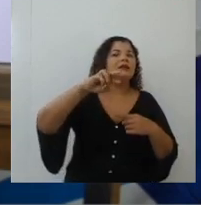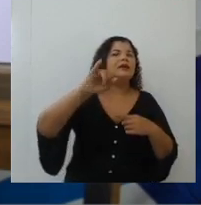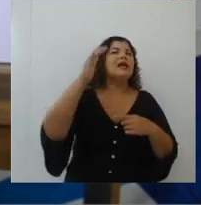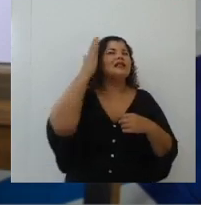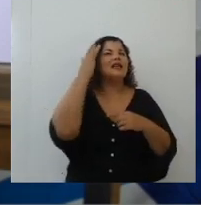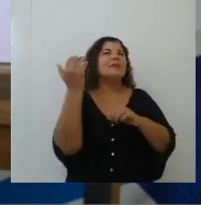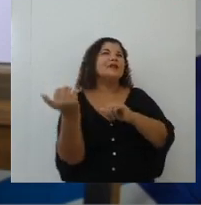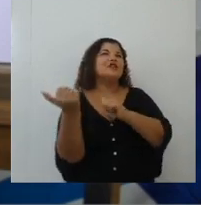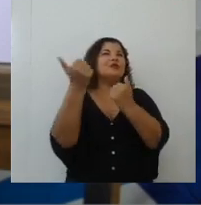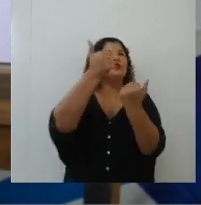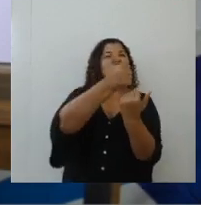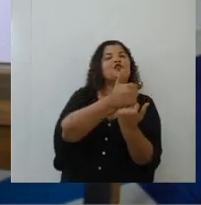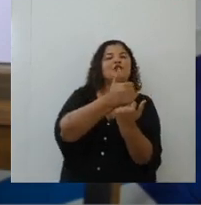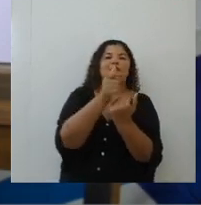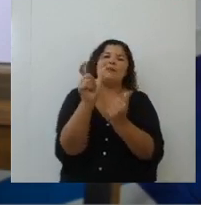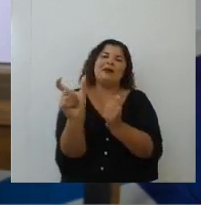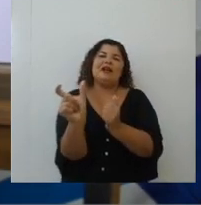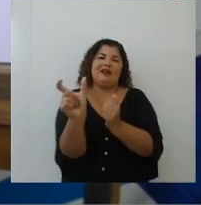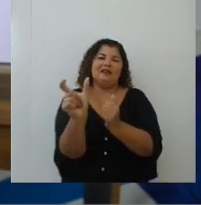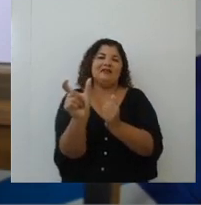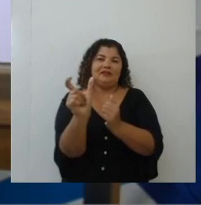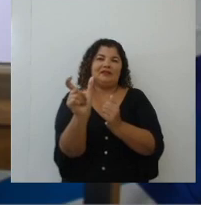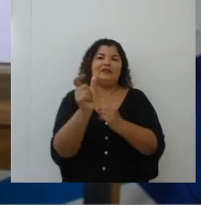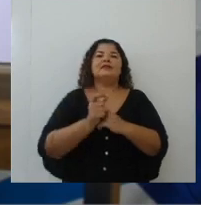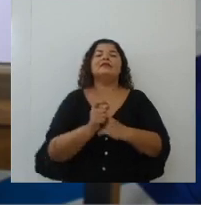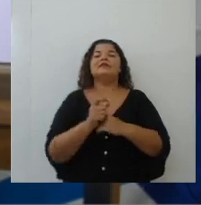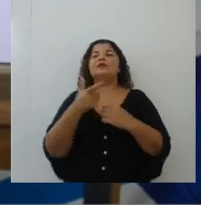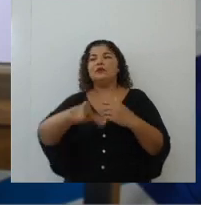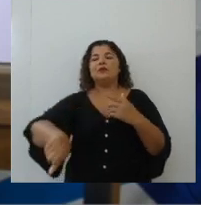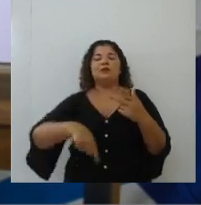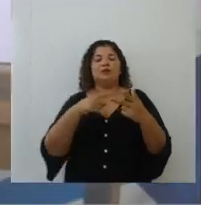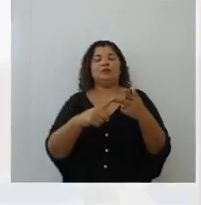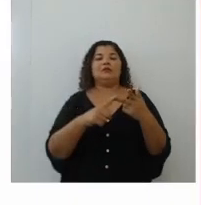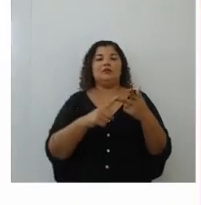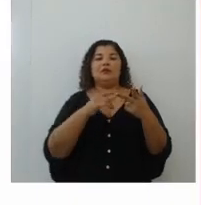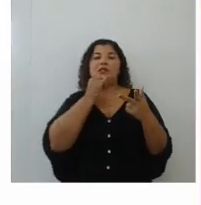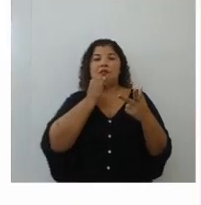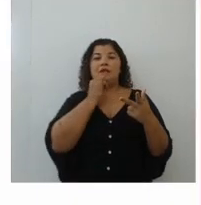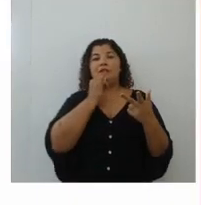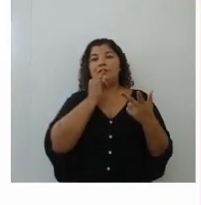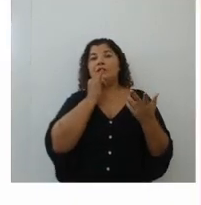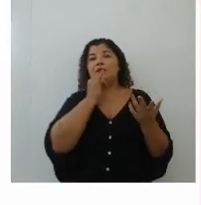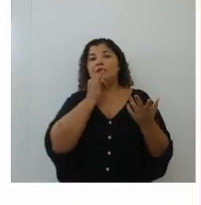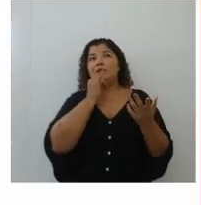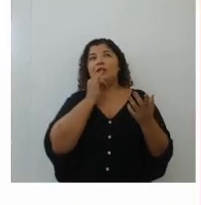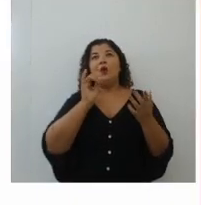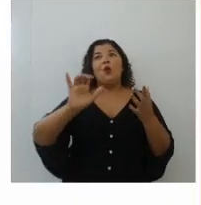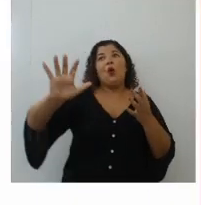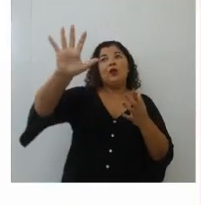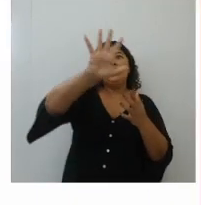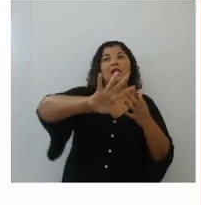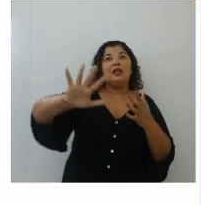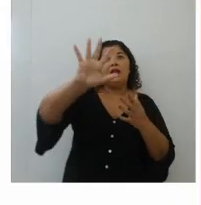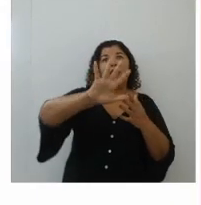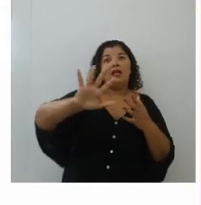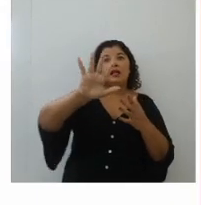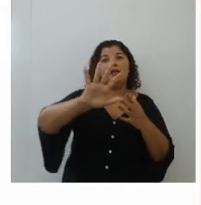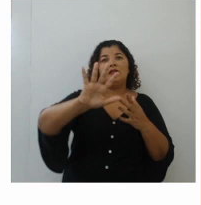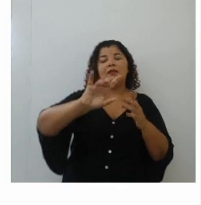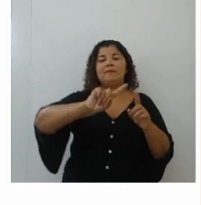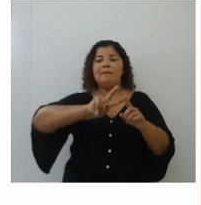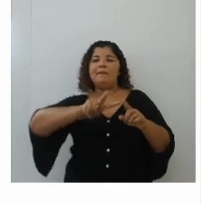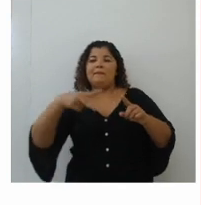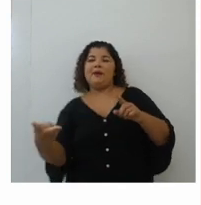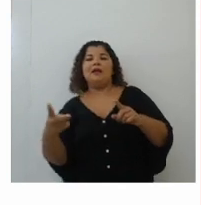outro. Você não vai esquecer mais, beleza? Outro exemplo, ó. Outro exemplo. O continente pelo conteúdo.